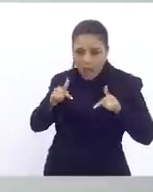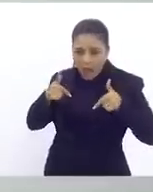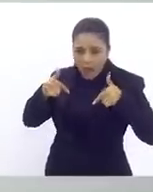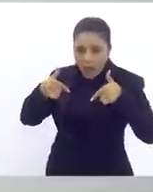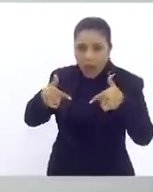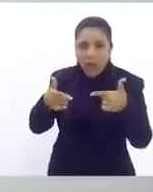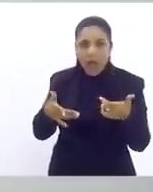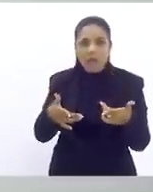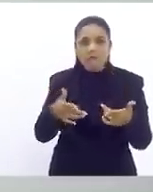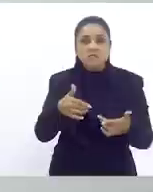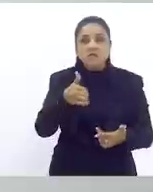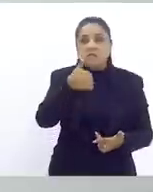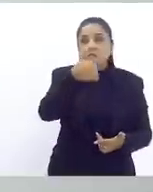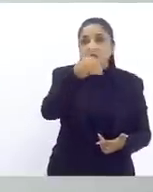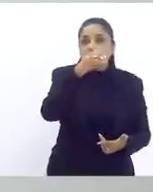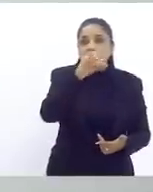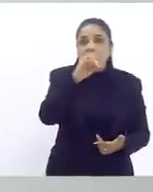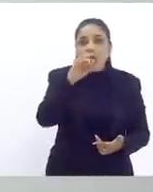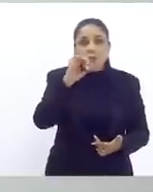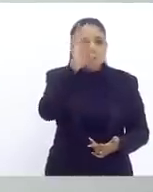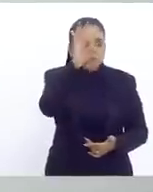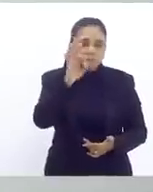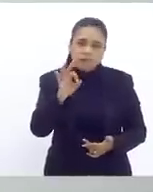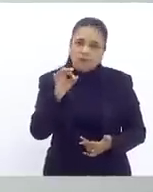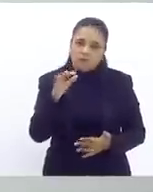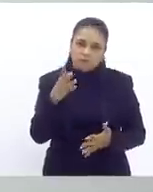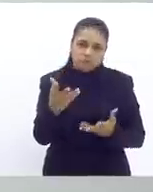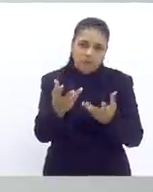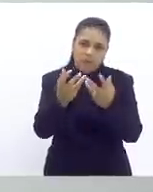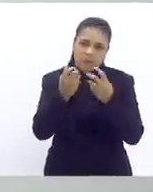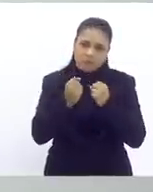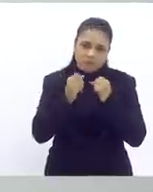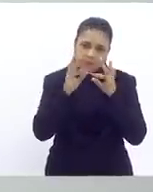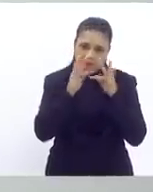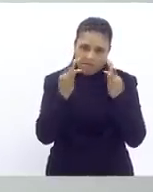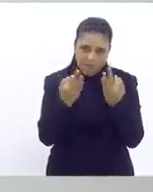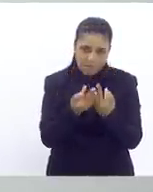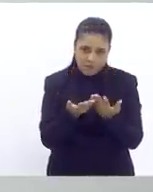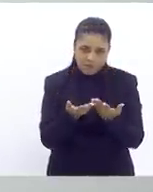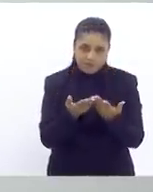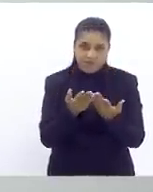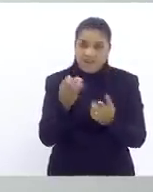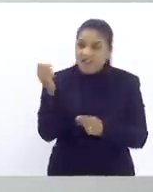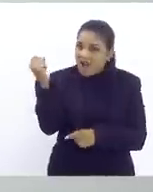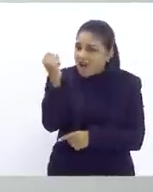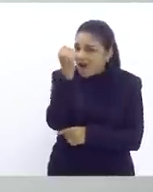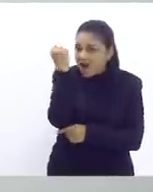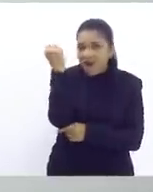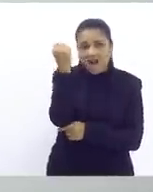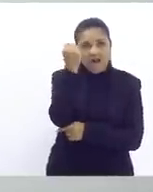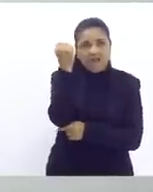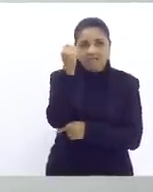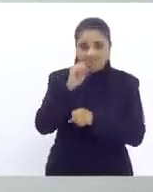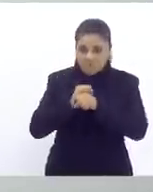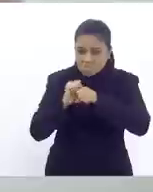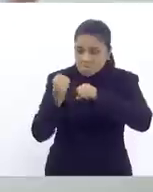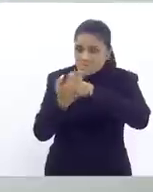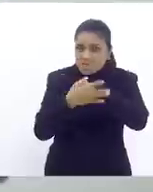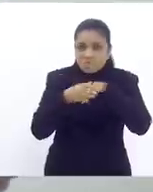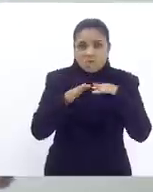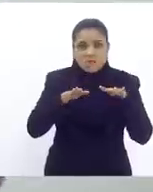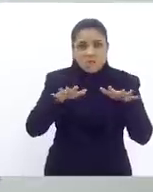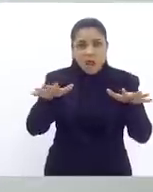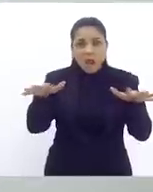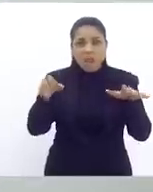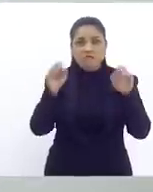o adicional de 100% Exatamente isso é gravíssimo a gente pensar que a pandemia foi um dos momentos mais graves